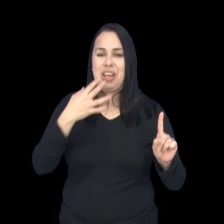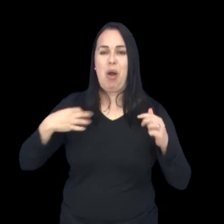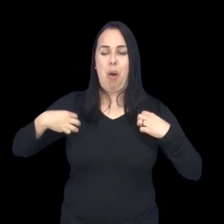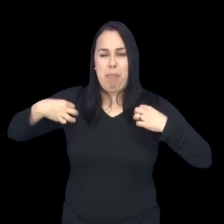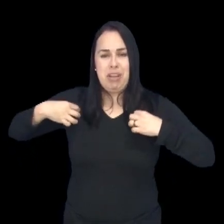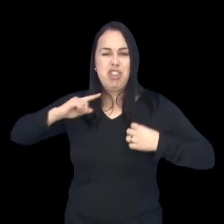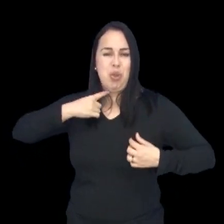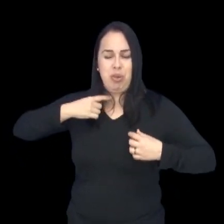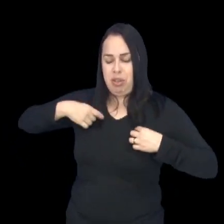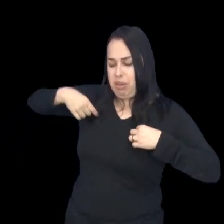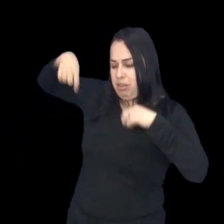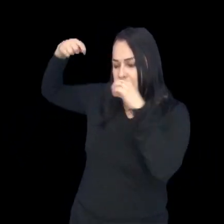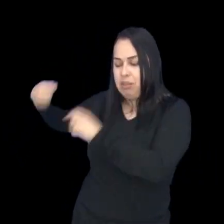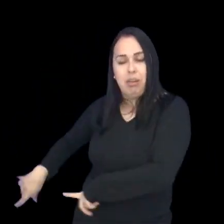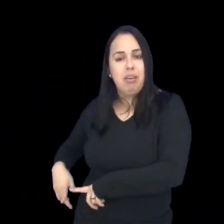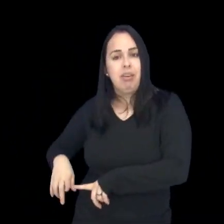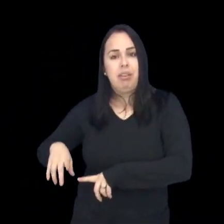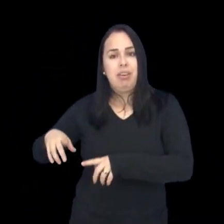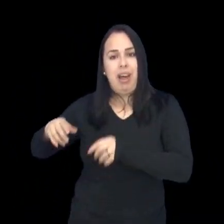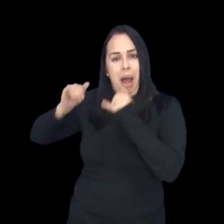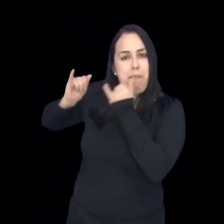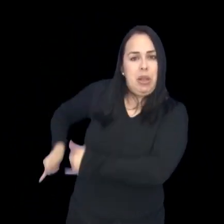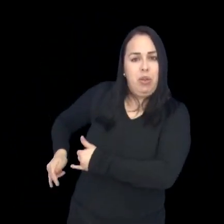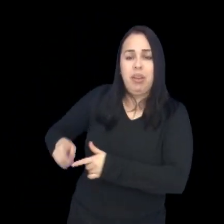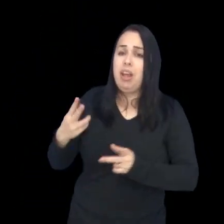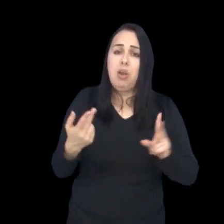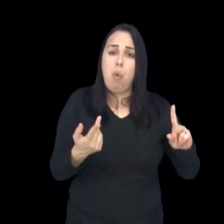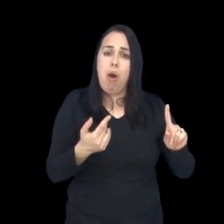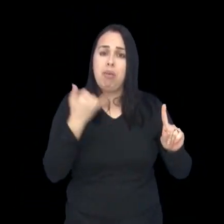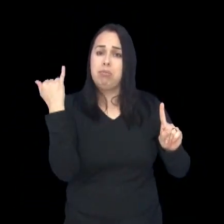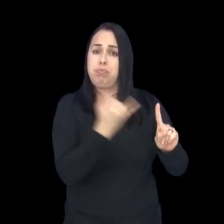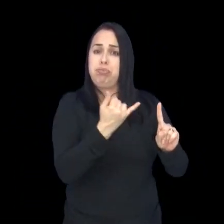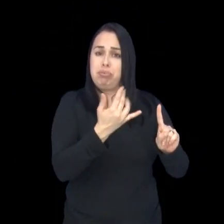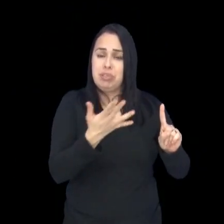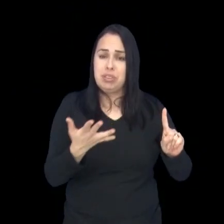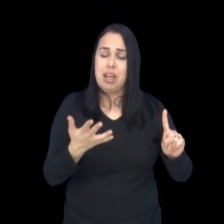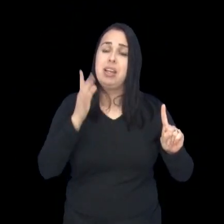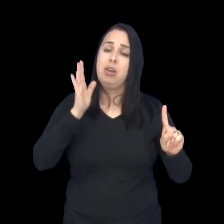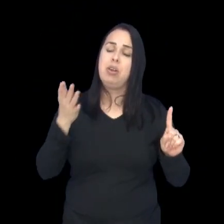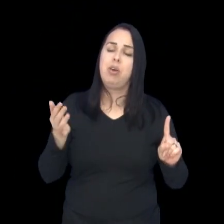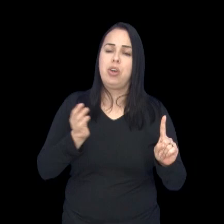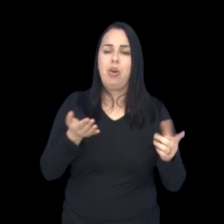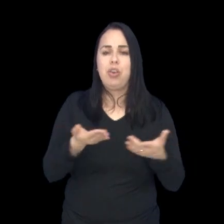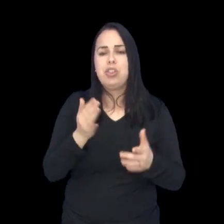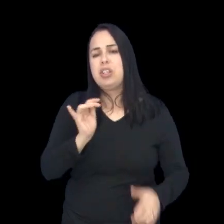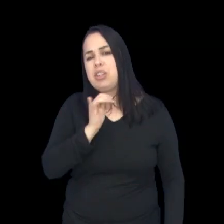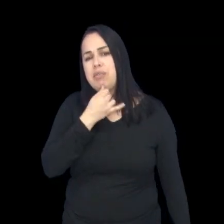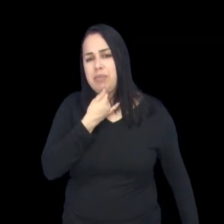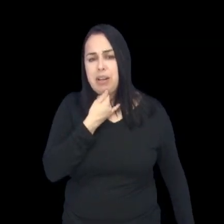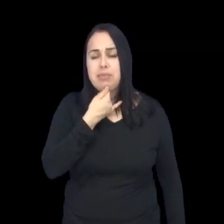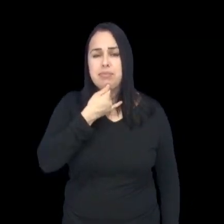que tirasse e jogasse fora. Então hoje